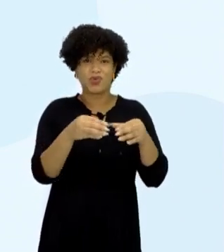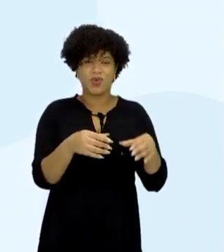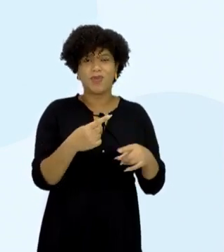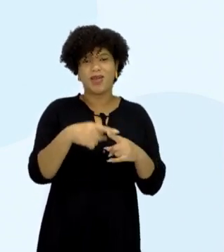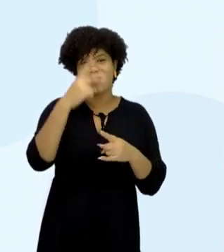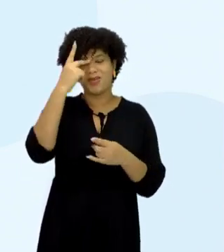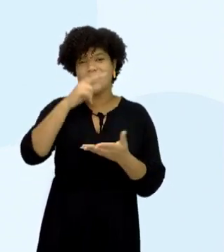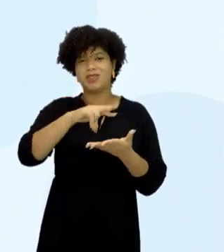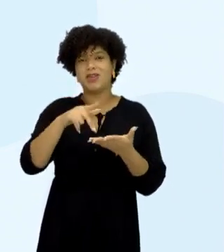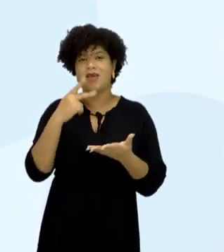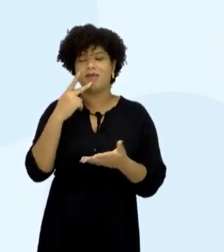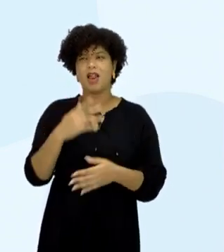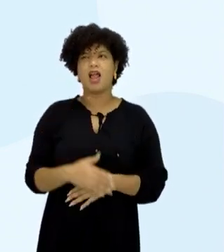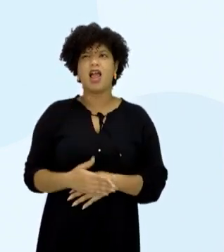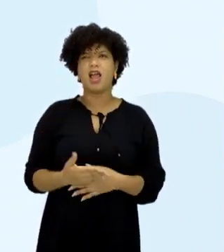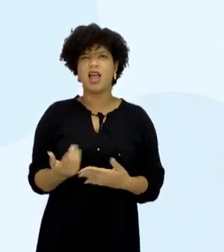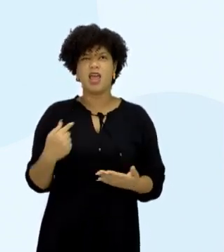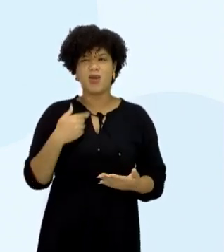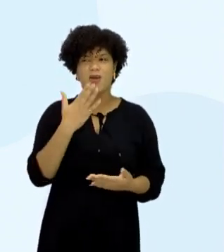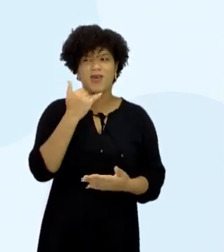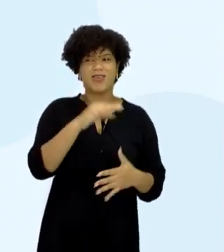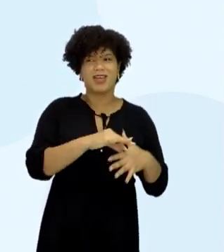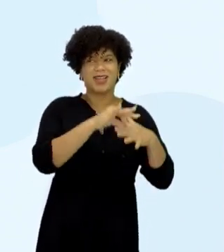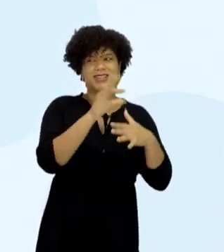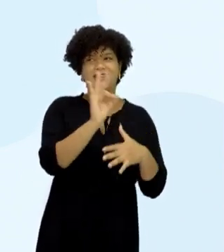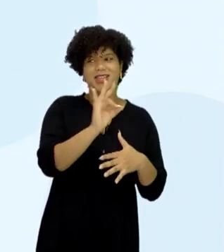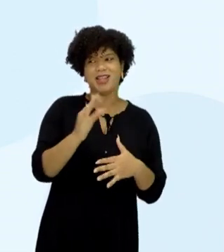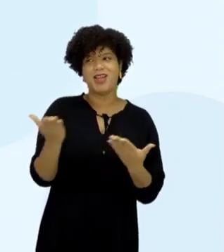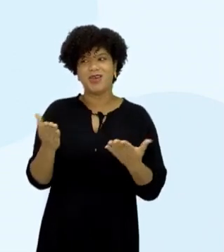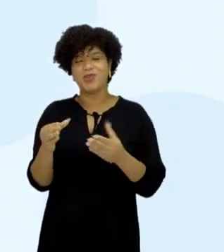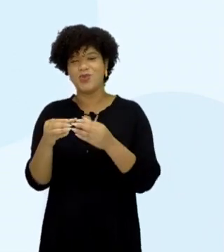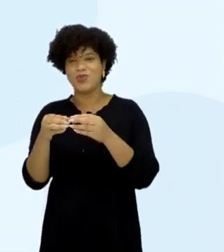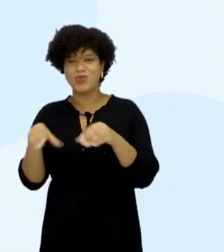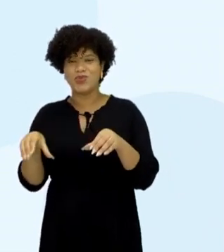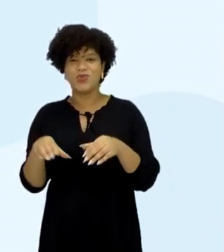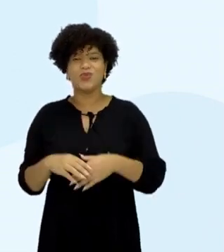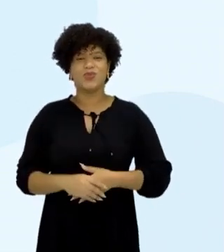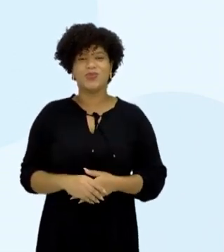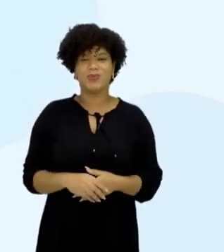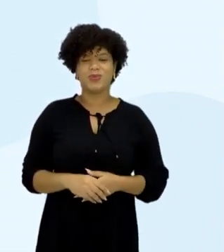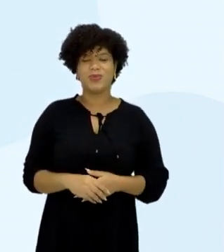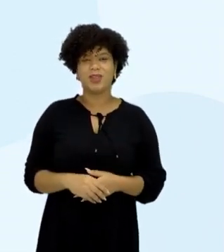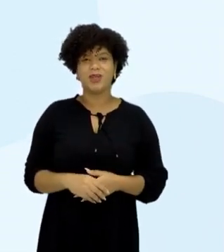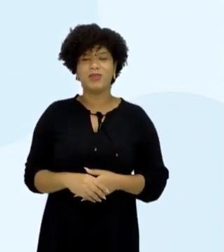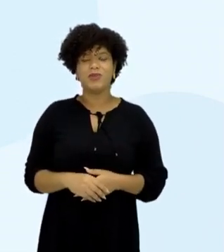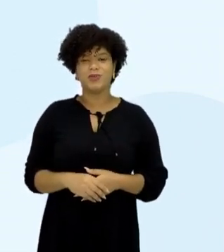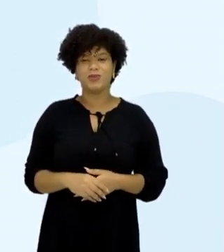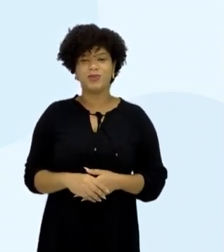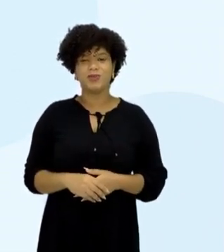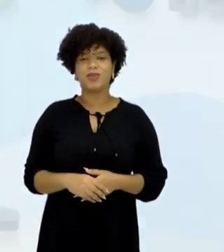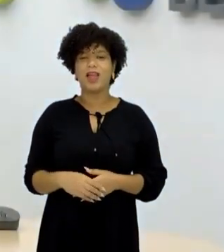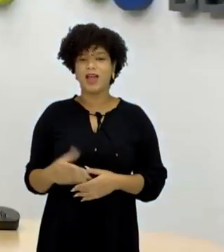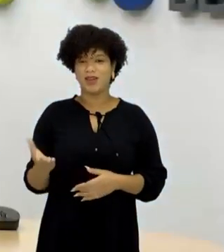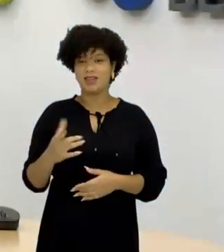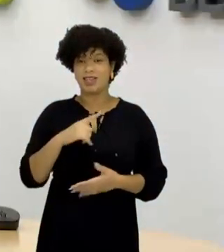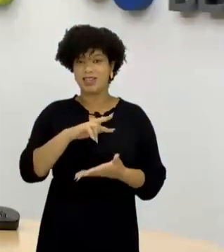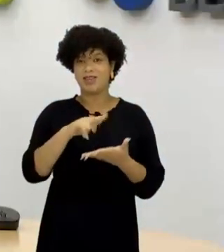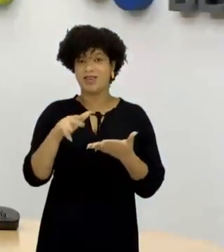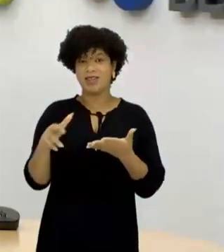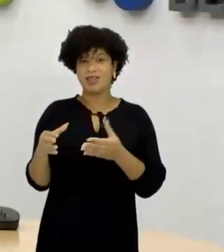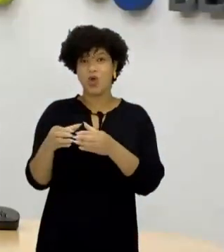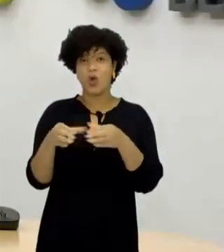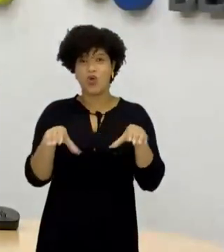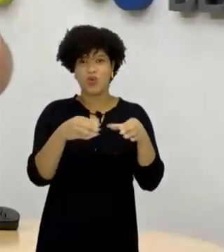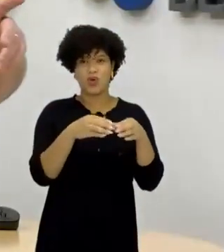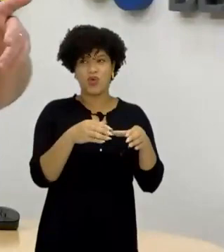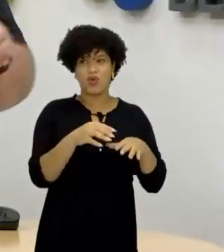fala assim, troquei a carne pelos ovos. Né? Tem carro dos ovos onde você mora? Carro dos ovos, é o que não falta. Carro dos ovos. É o que não falta, é carro dos ovos